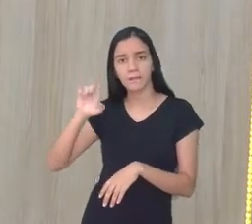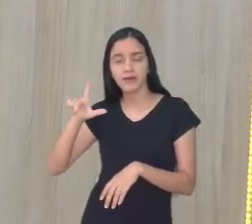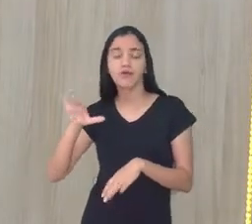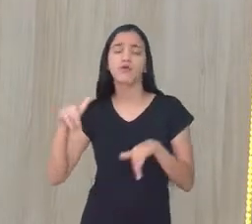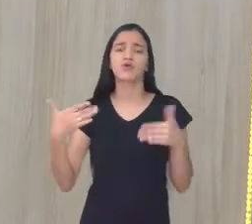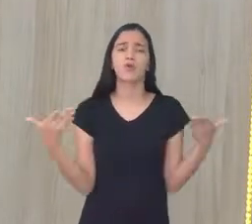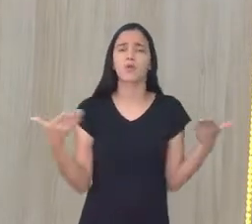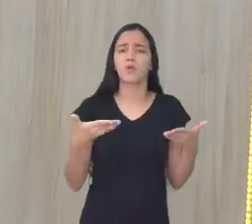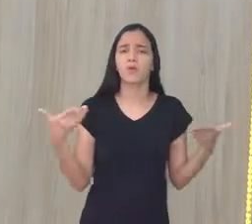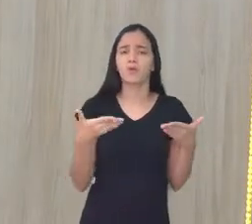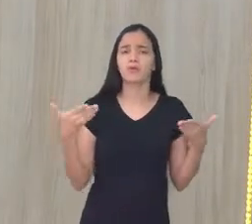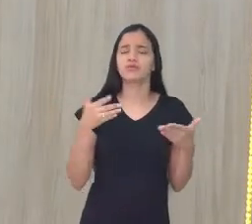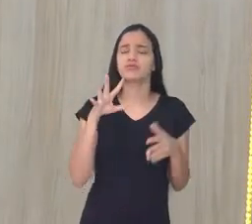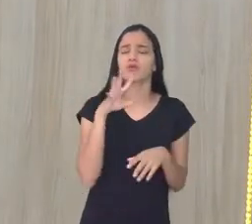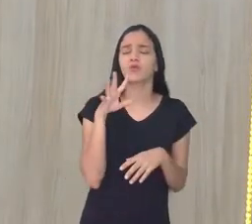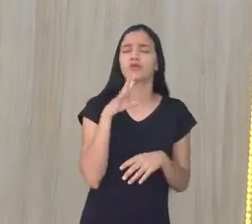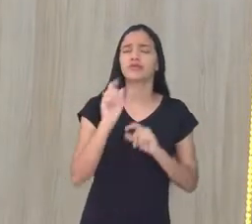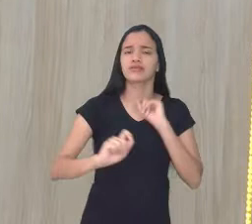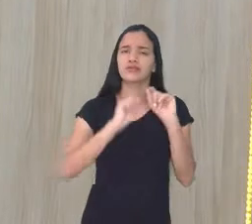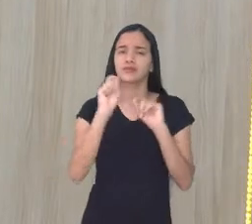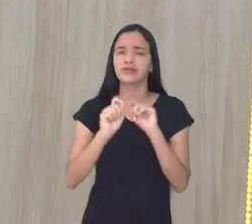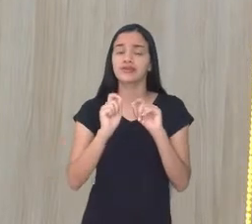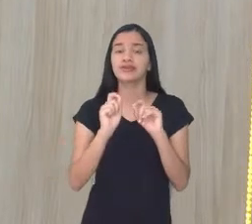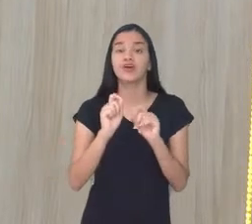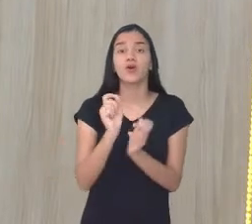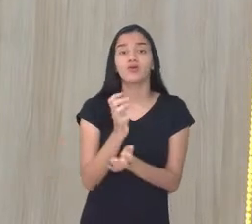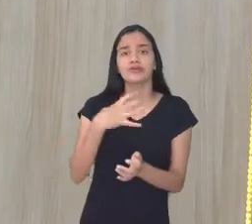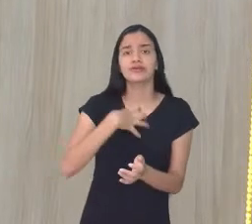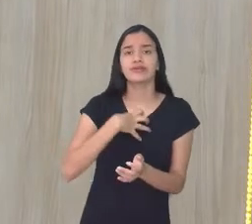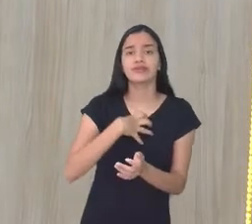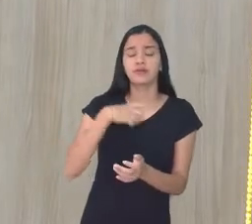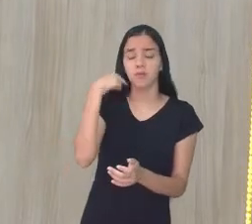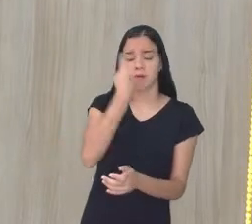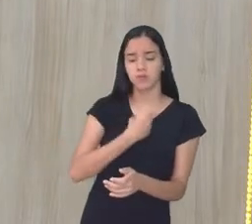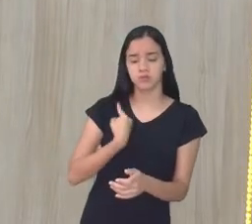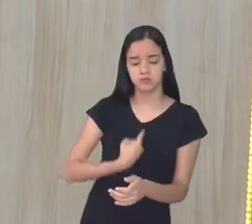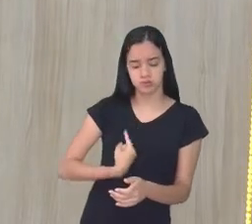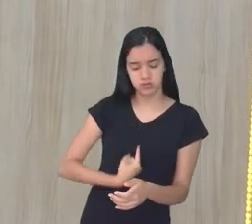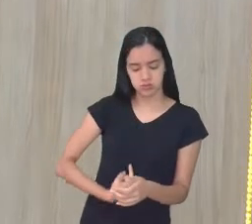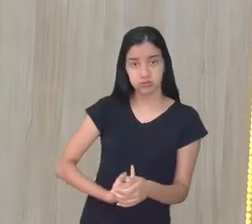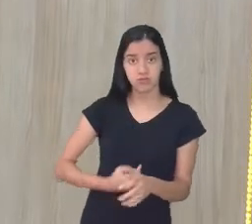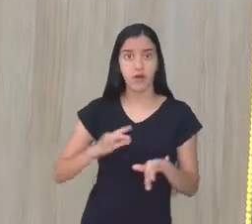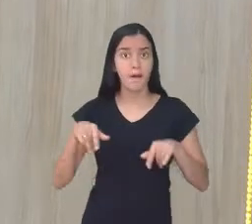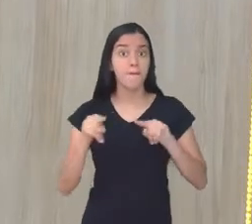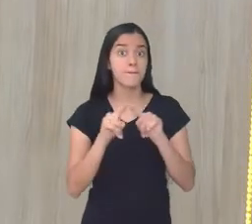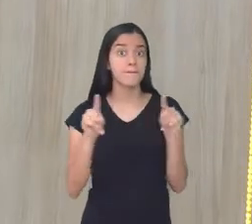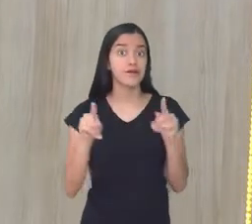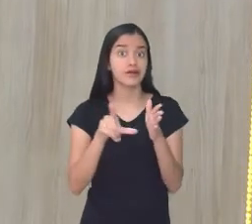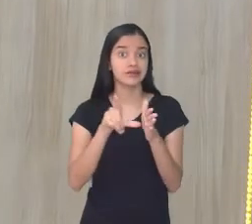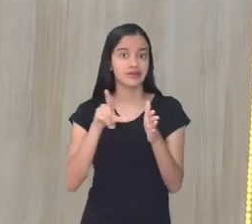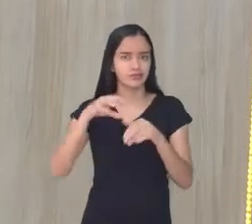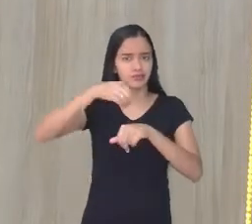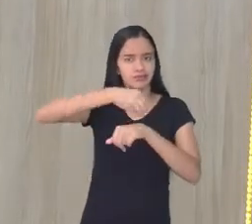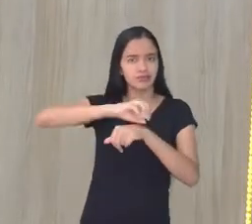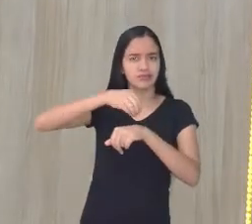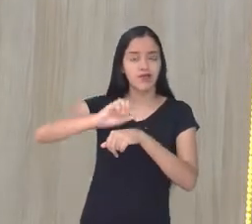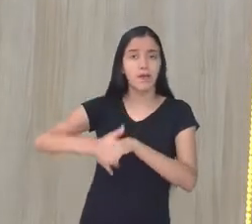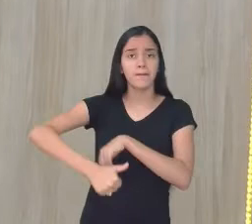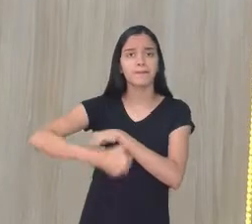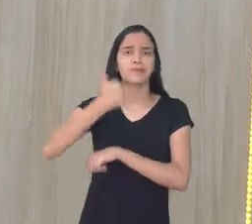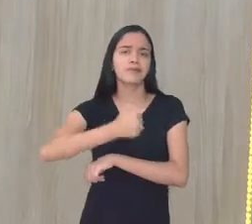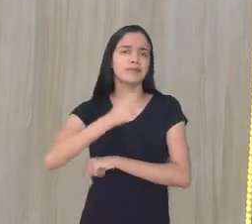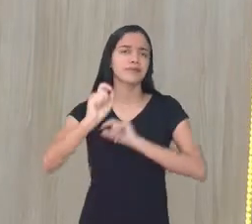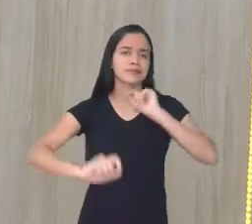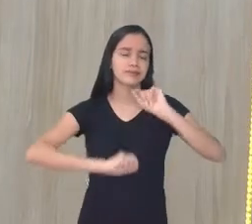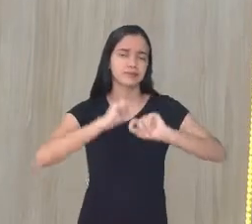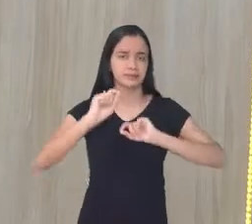vamos hoje conhecer o sistema sensorial. Mas antes, vamos para os avisos, né? A primeira questão é